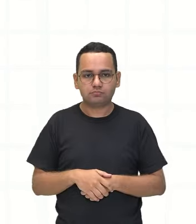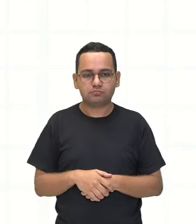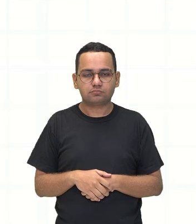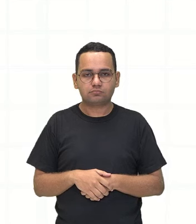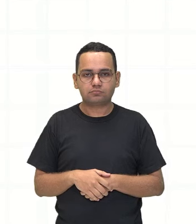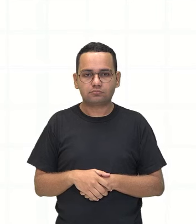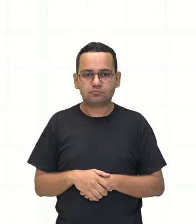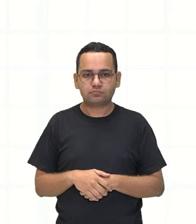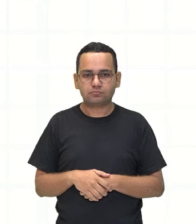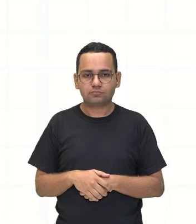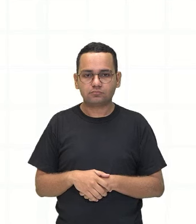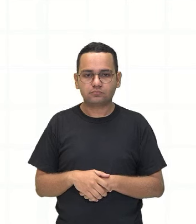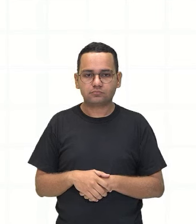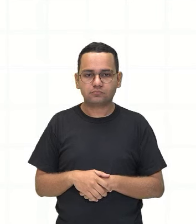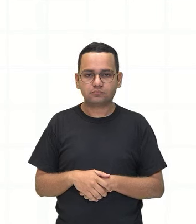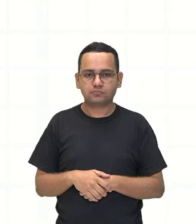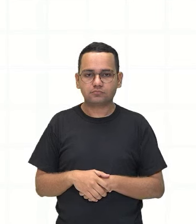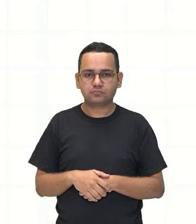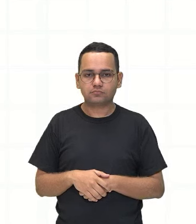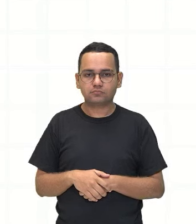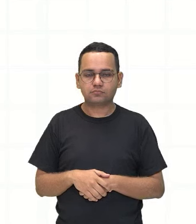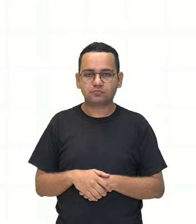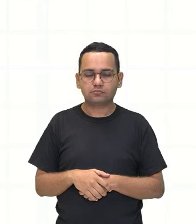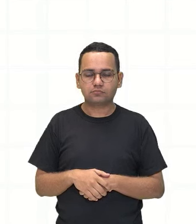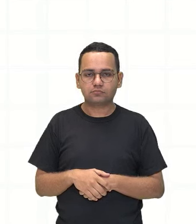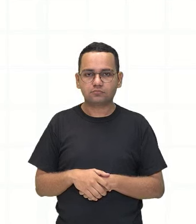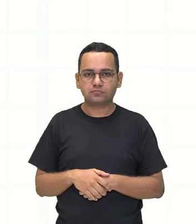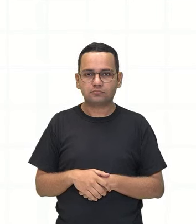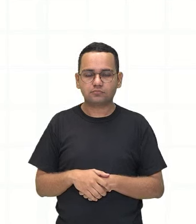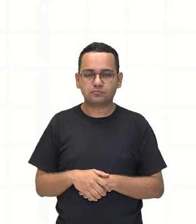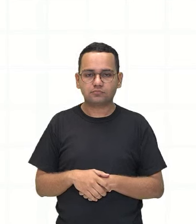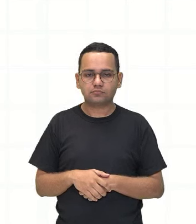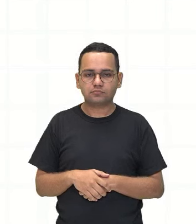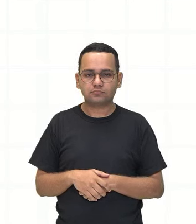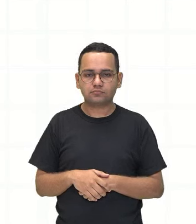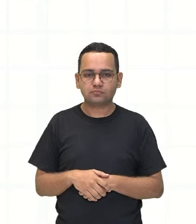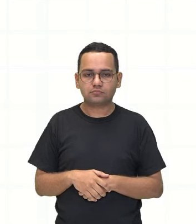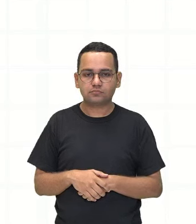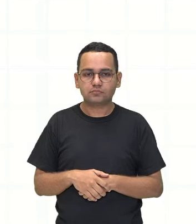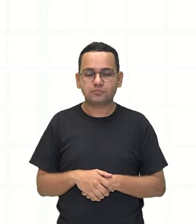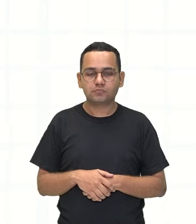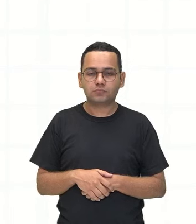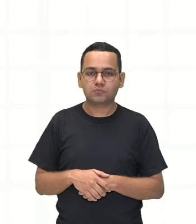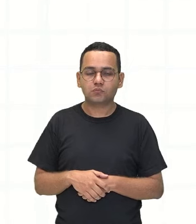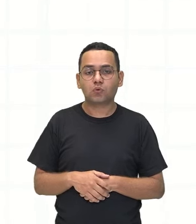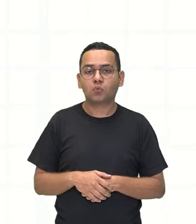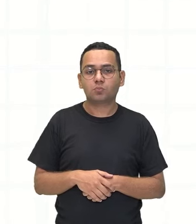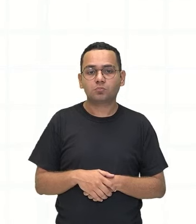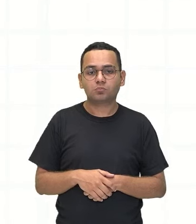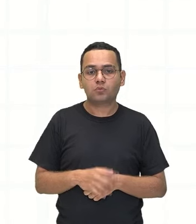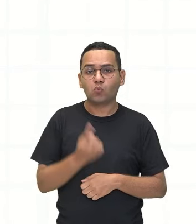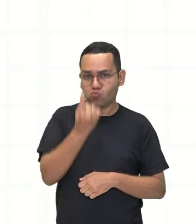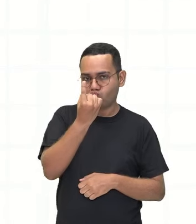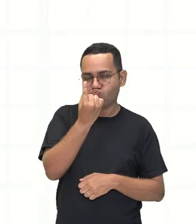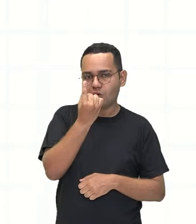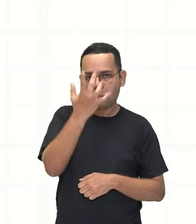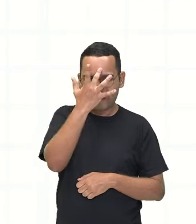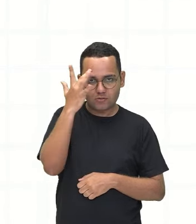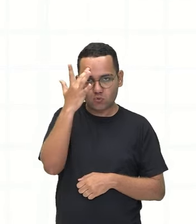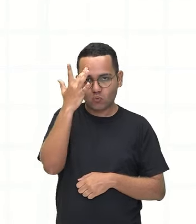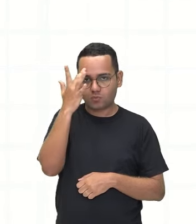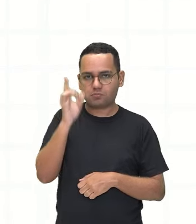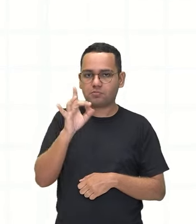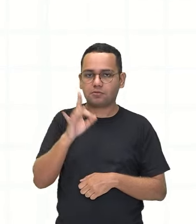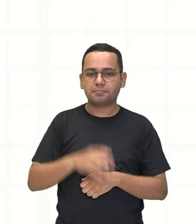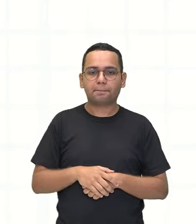E está designando aí a uma forma, né? Um amigo.